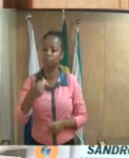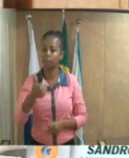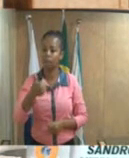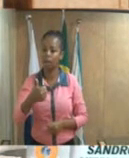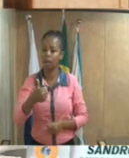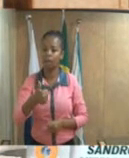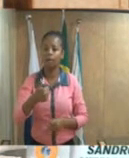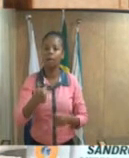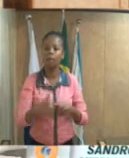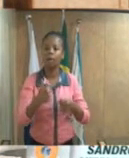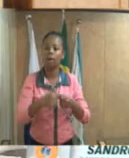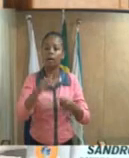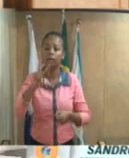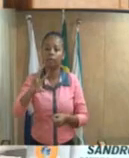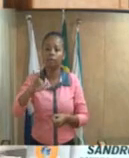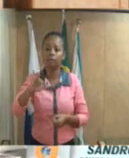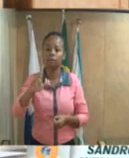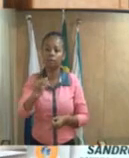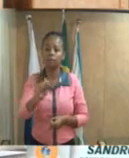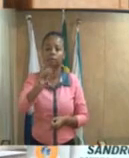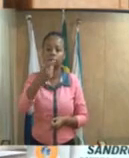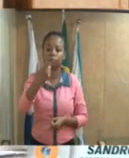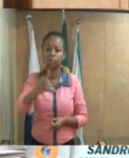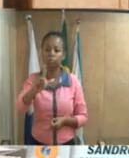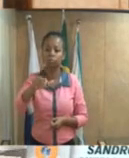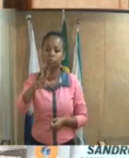Vila São Luís, primeiro distrito deste município.